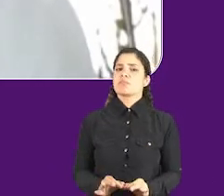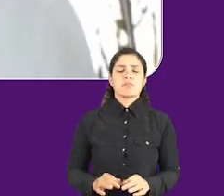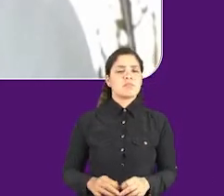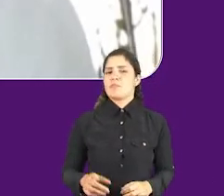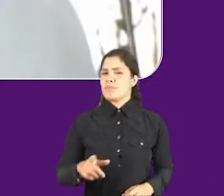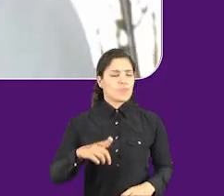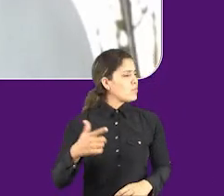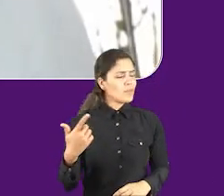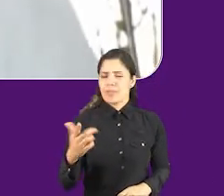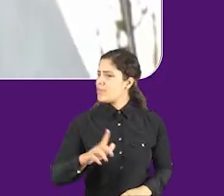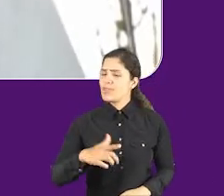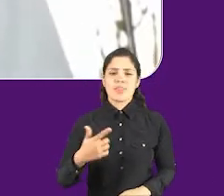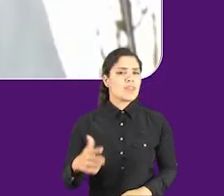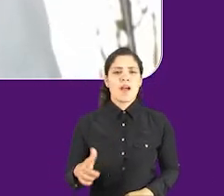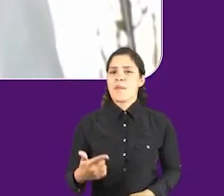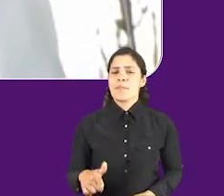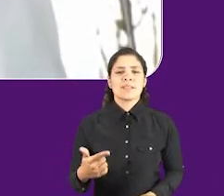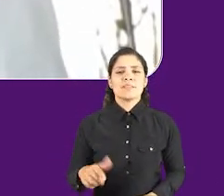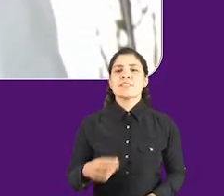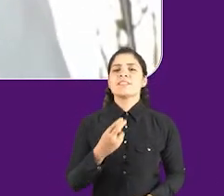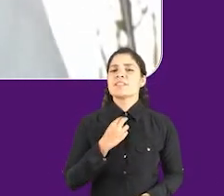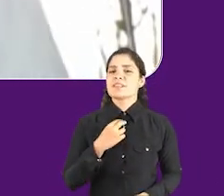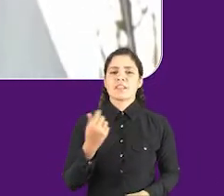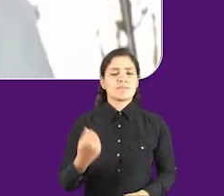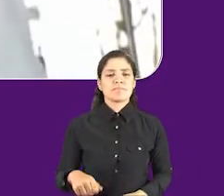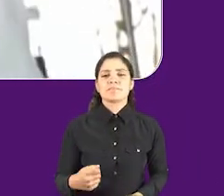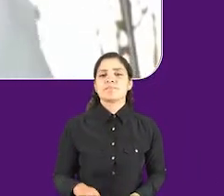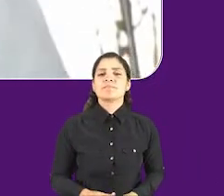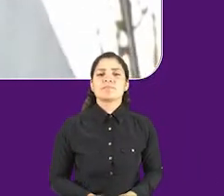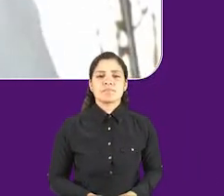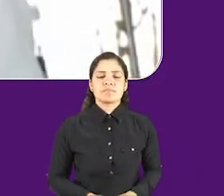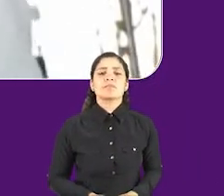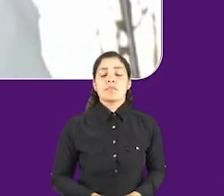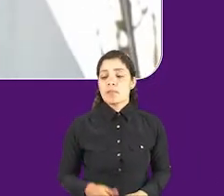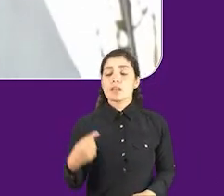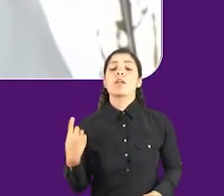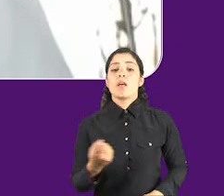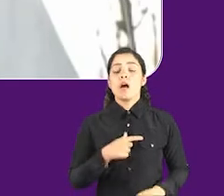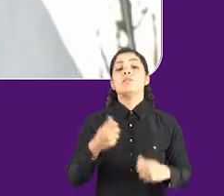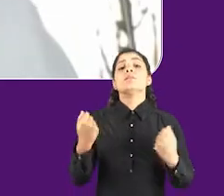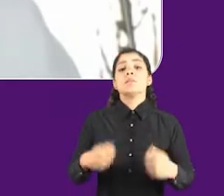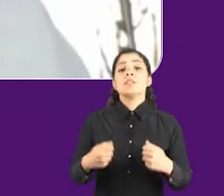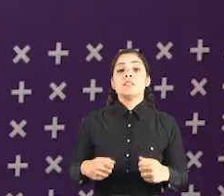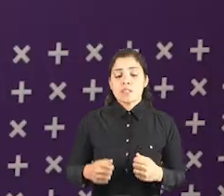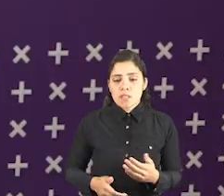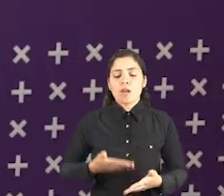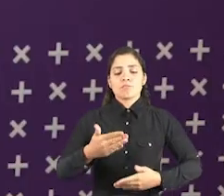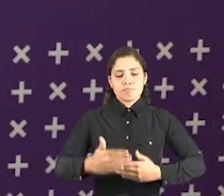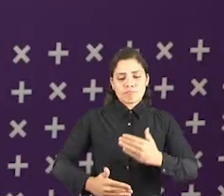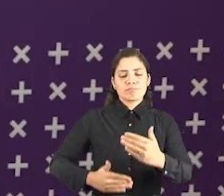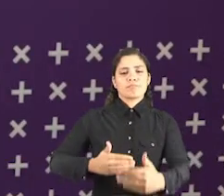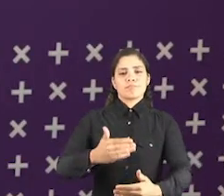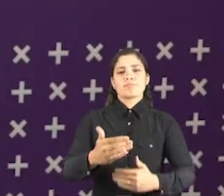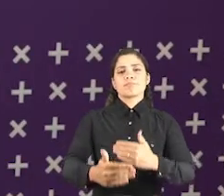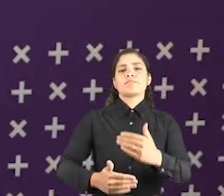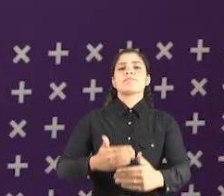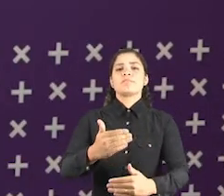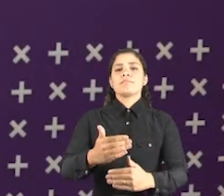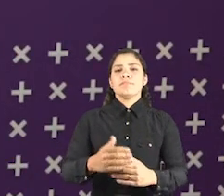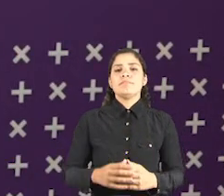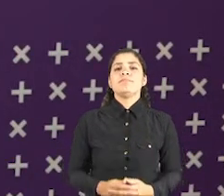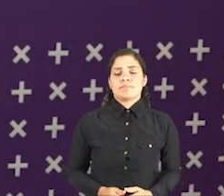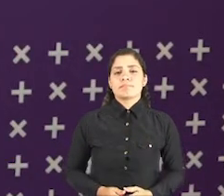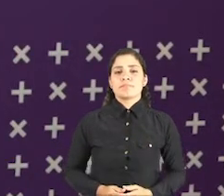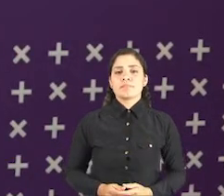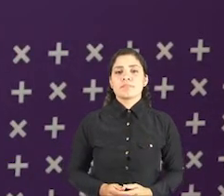está morta digitar não é mais e uma ferramenta que te acompanha tudo tem que fazer a parte do seu dia a dia